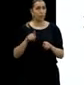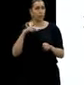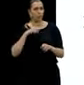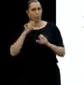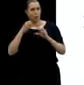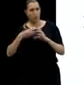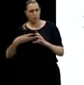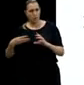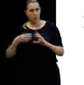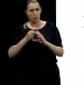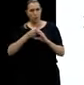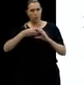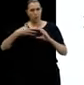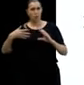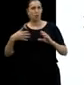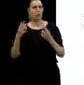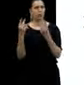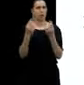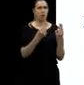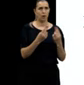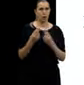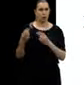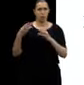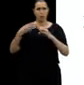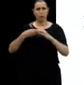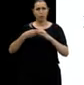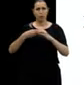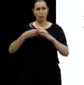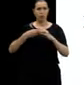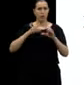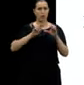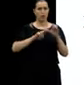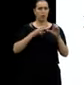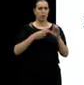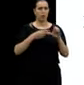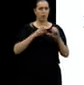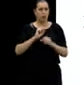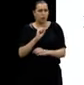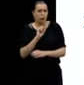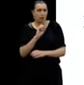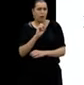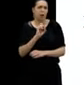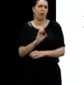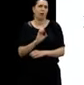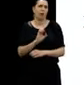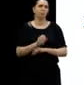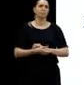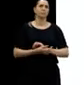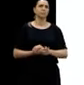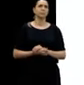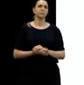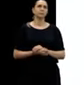as características semelhantes das células-tronco embrionárias.